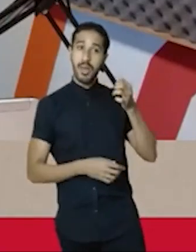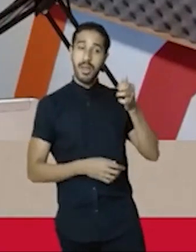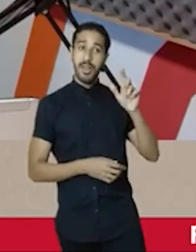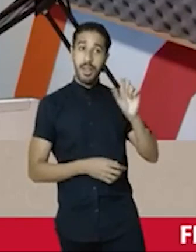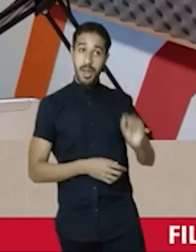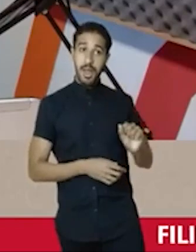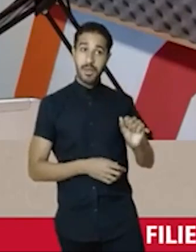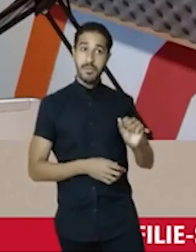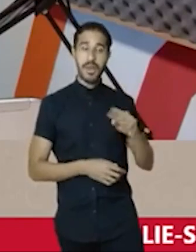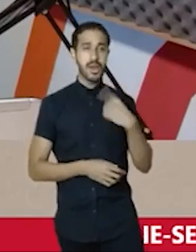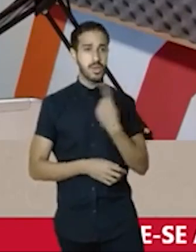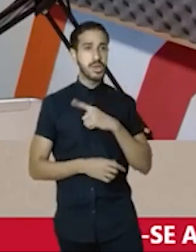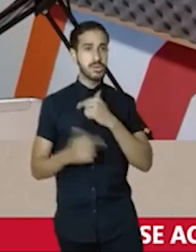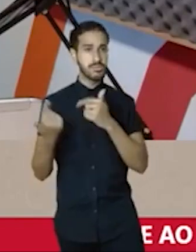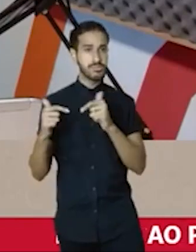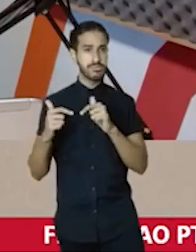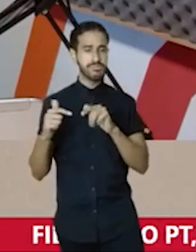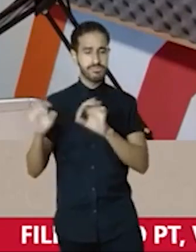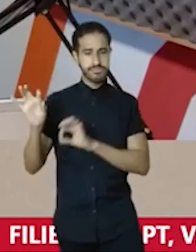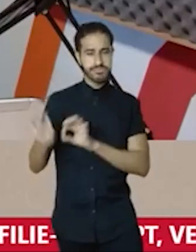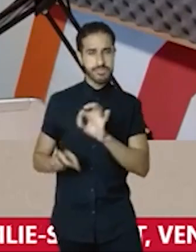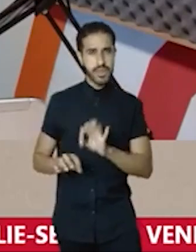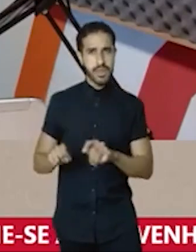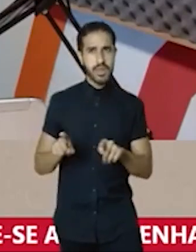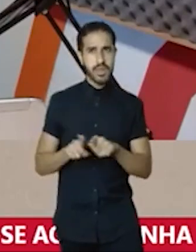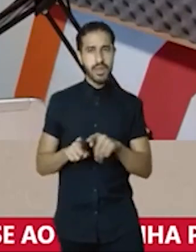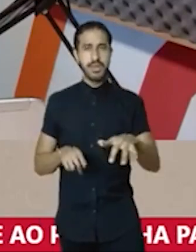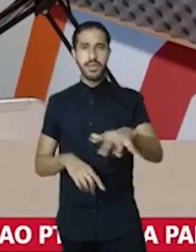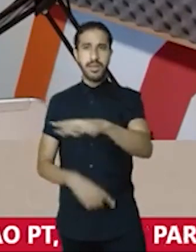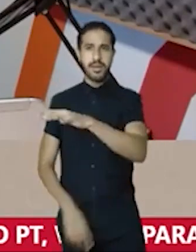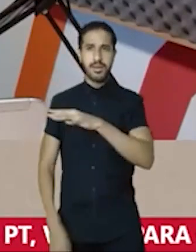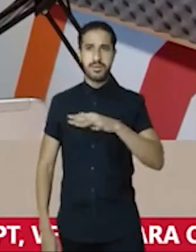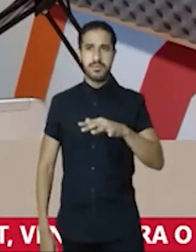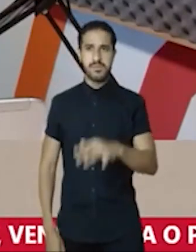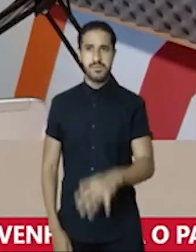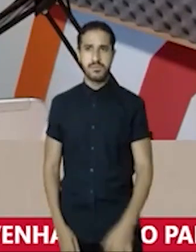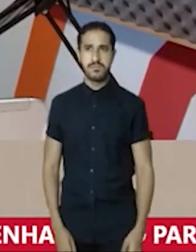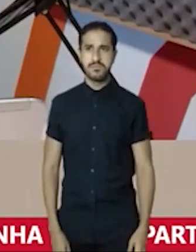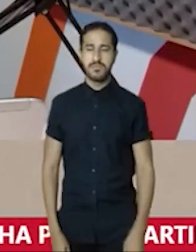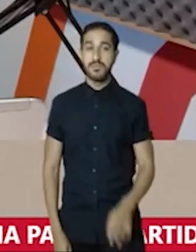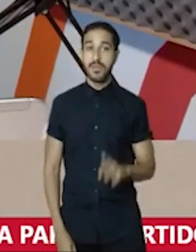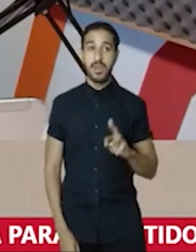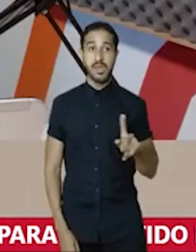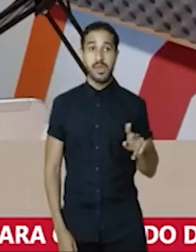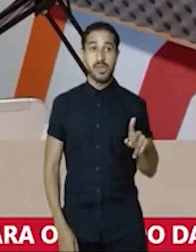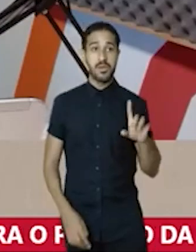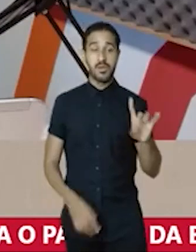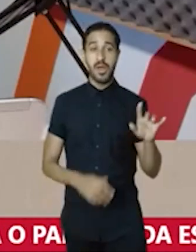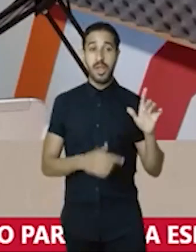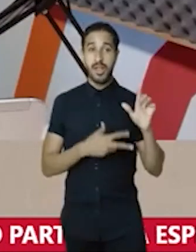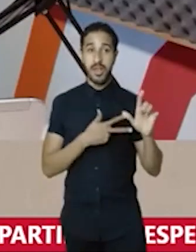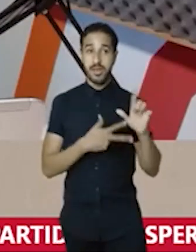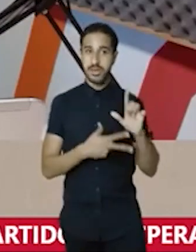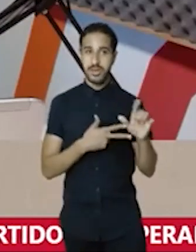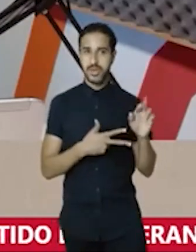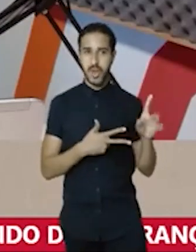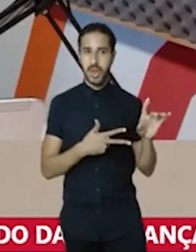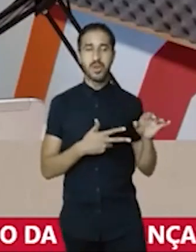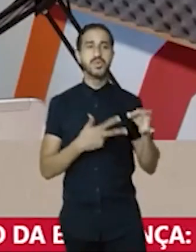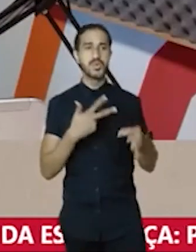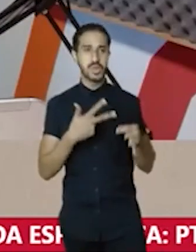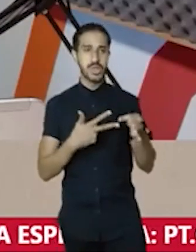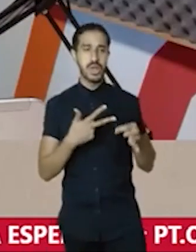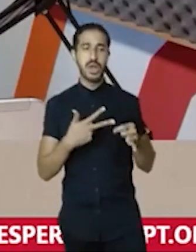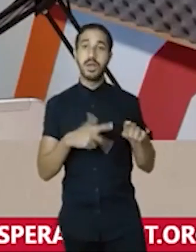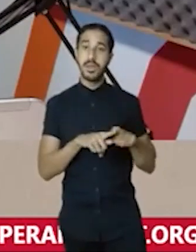uma atuação também organizativa no campo, não só legislativo, judiciário,